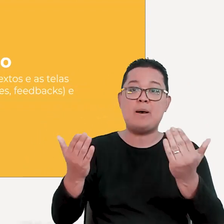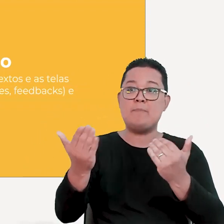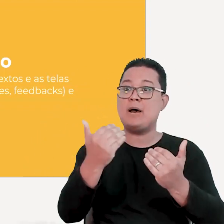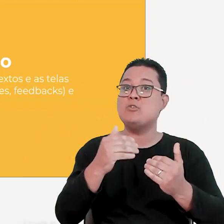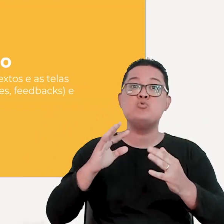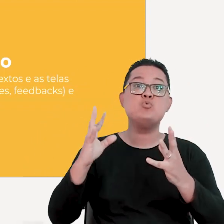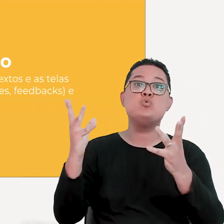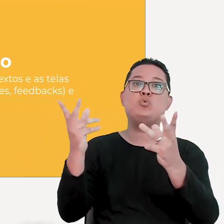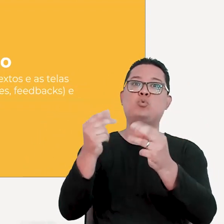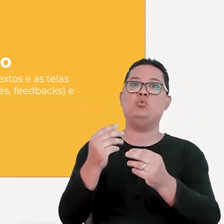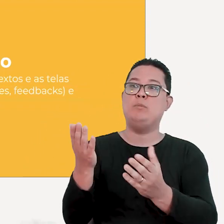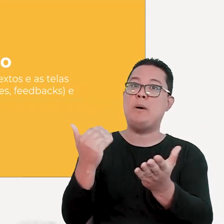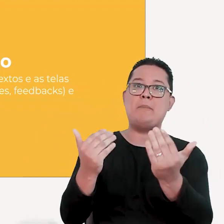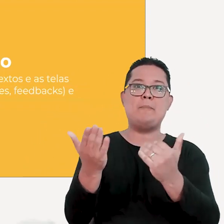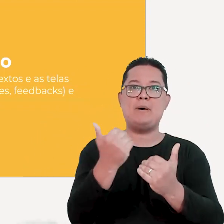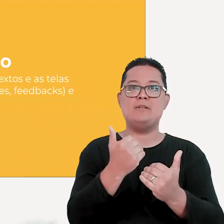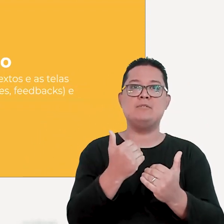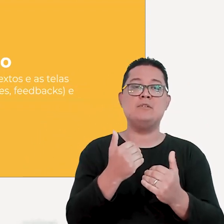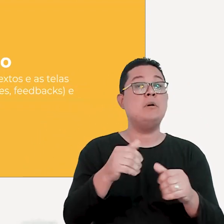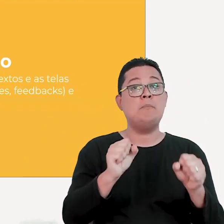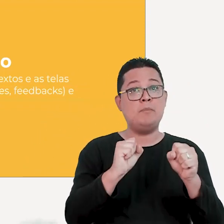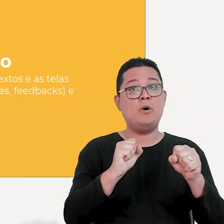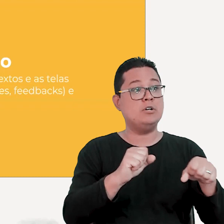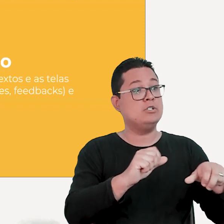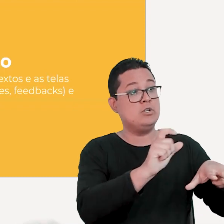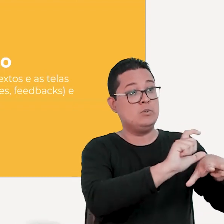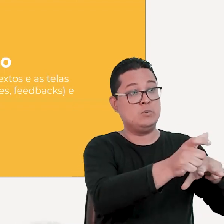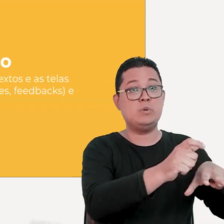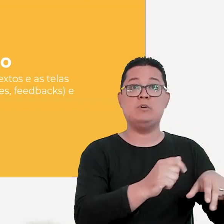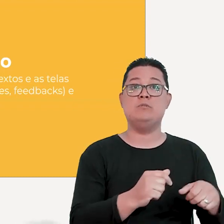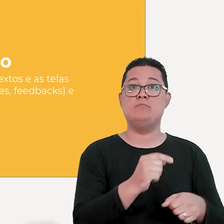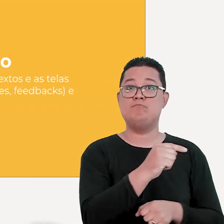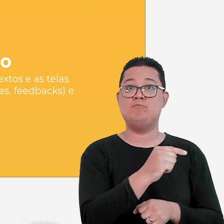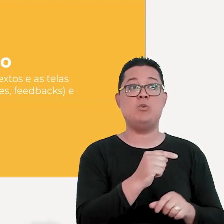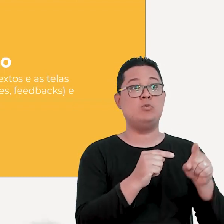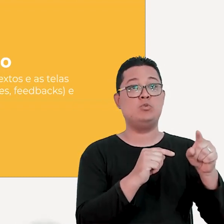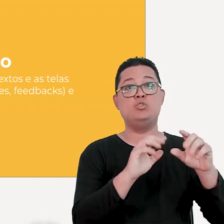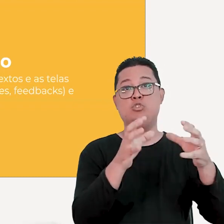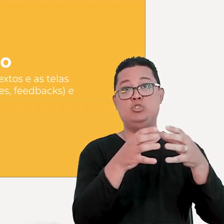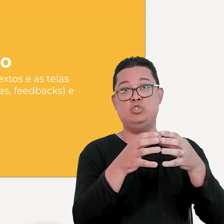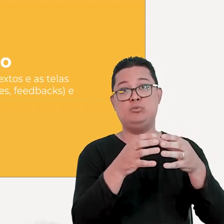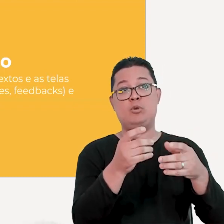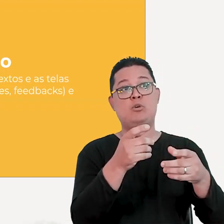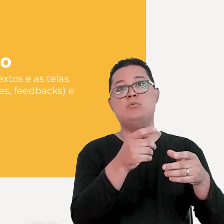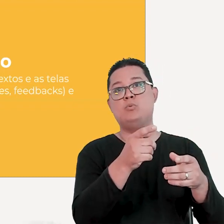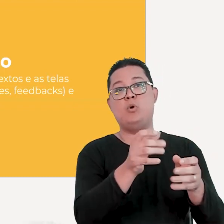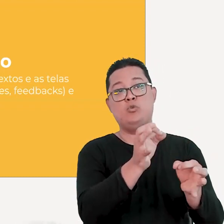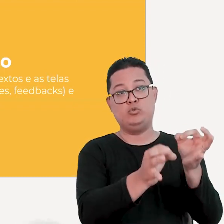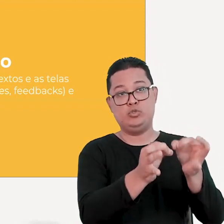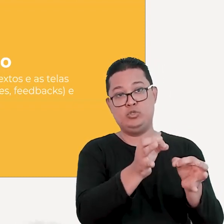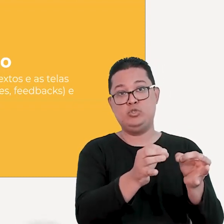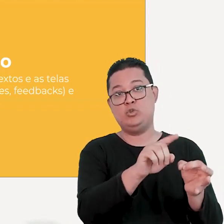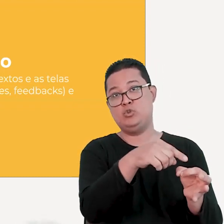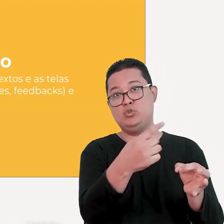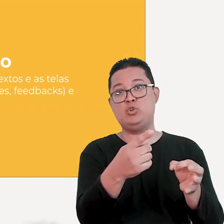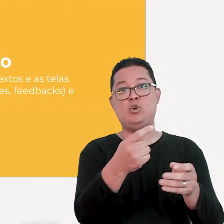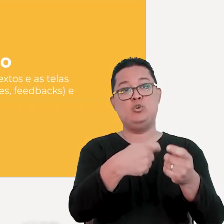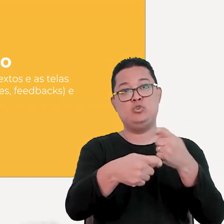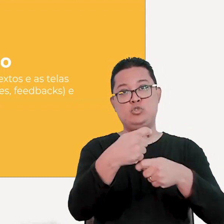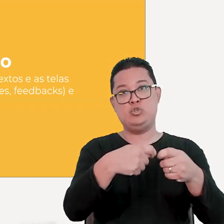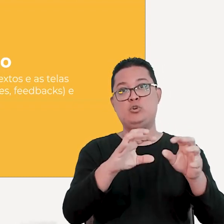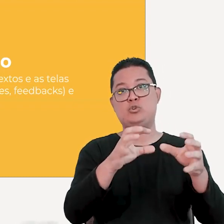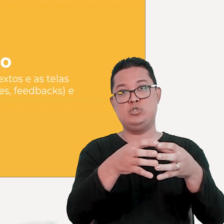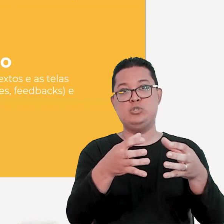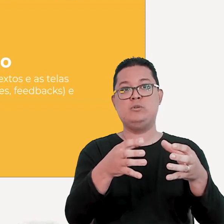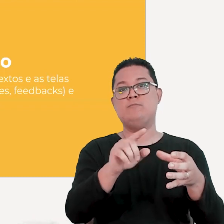o time de negócio, o time de pesquisa, o jurídico, enfim, com todas as pessoas que estão aí ligadas diretamente